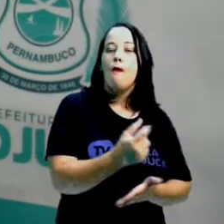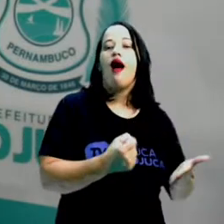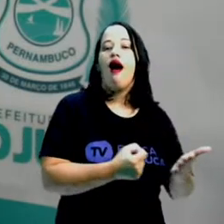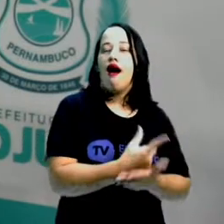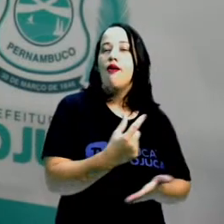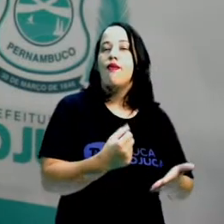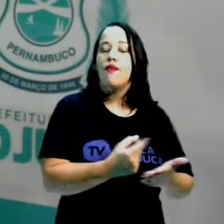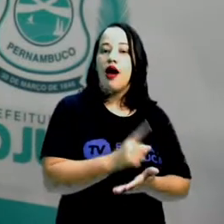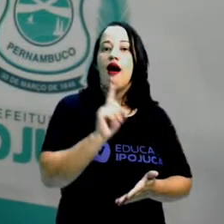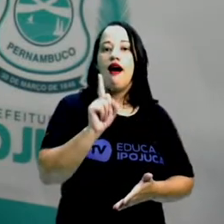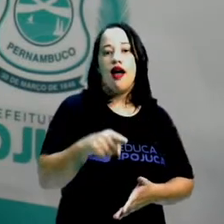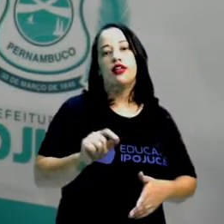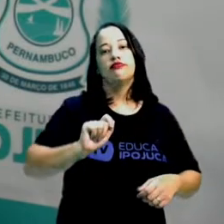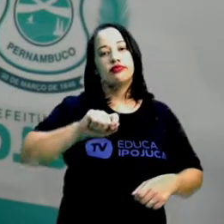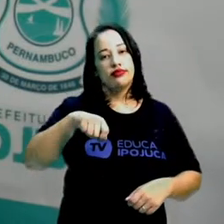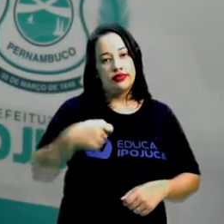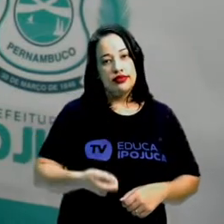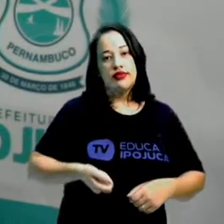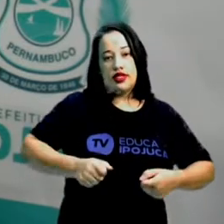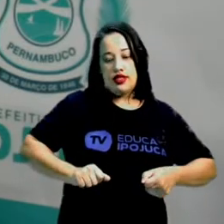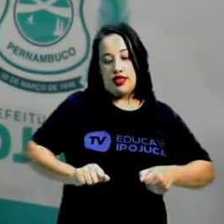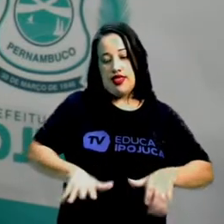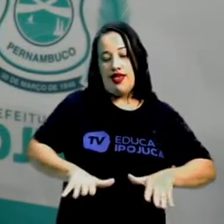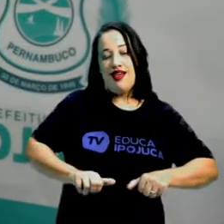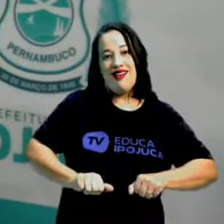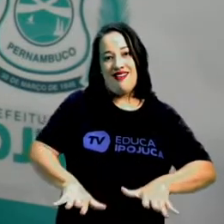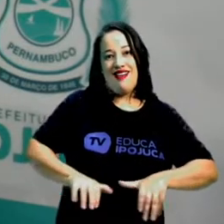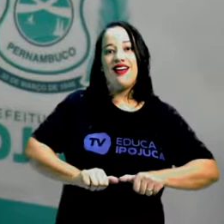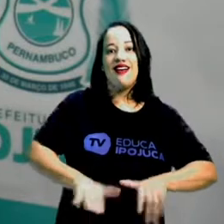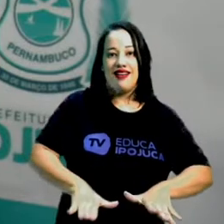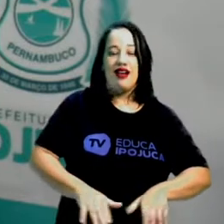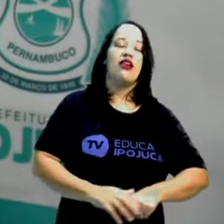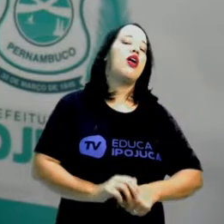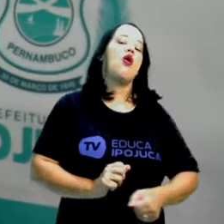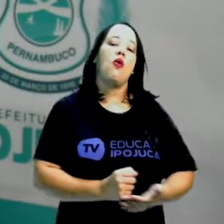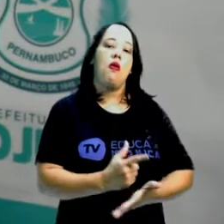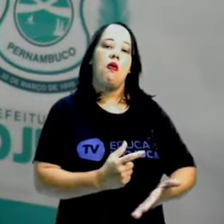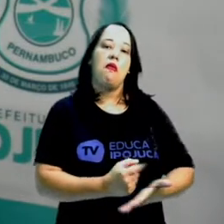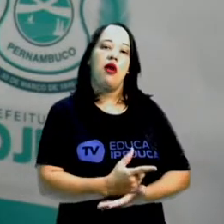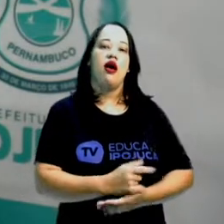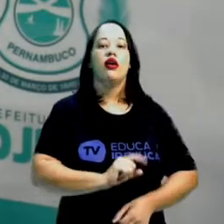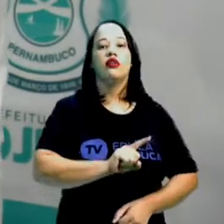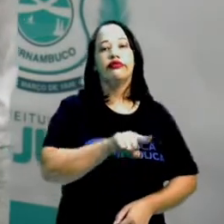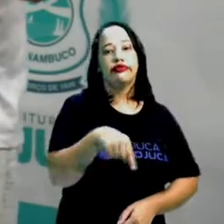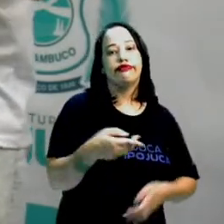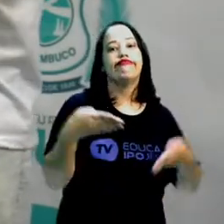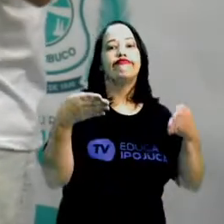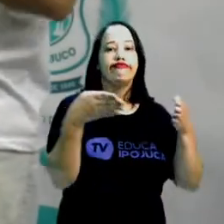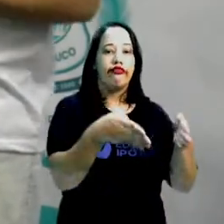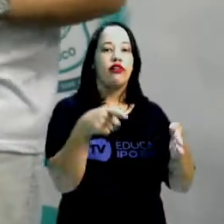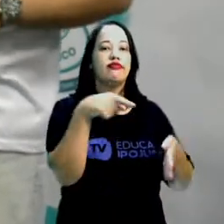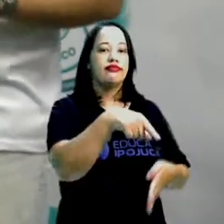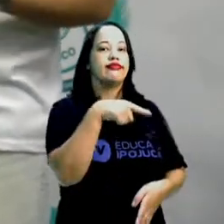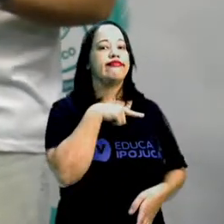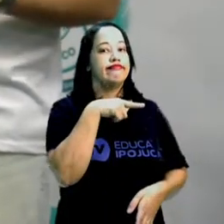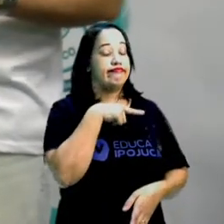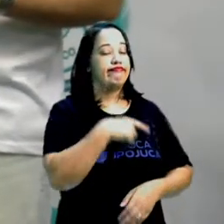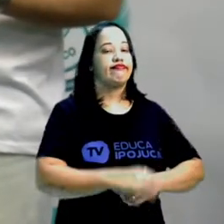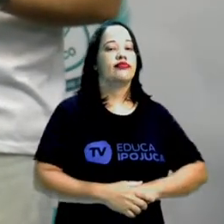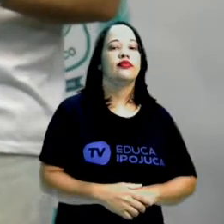de consumismo então usamos vem e também ficaram marcados por esse porco com swing